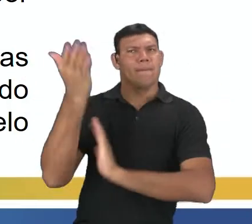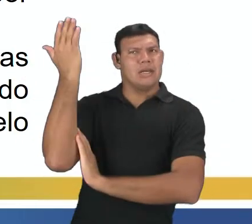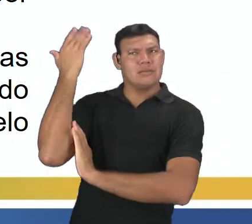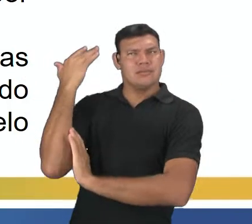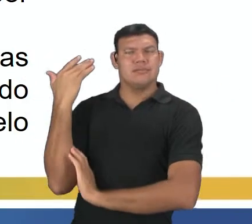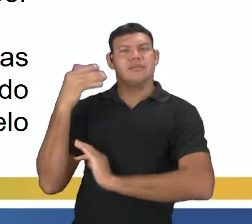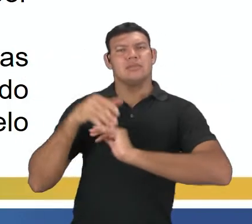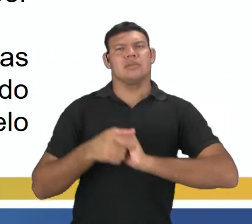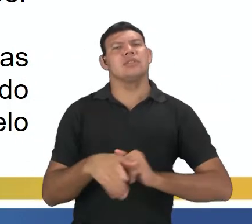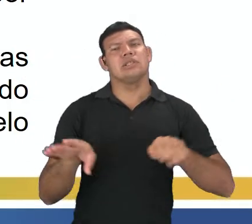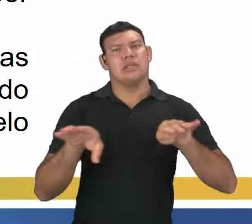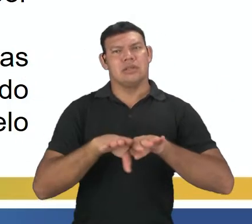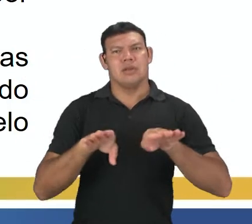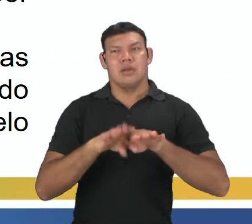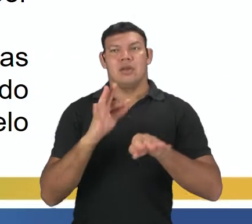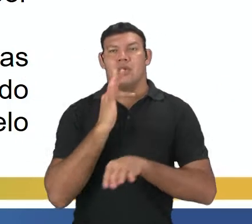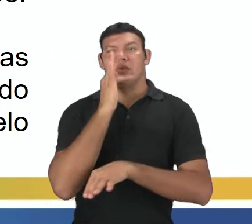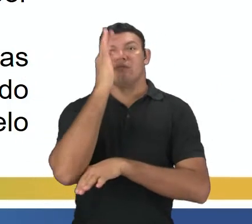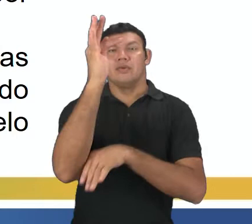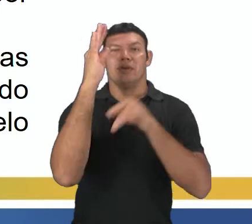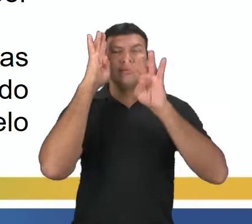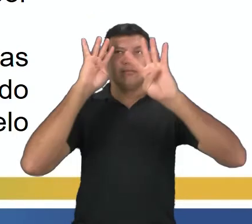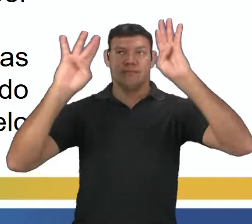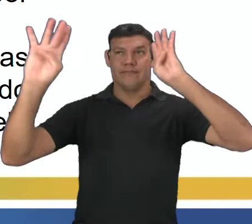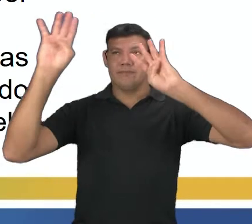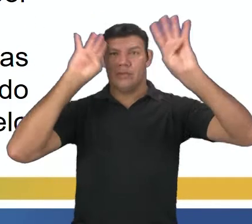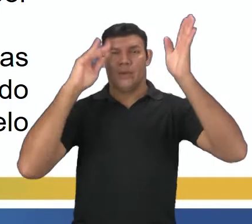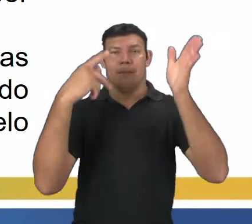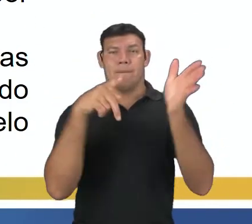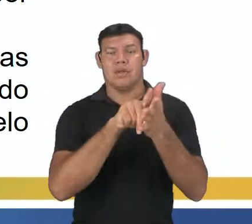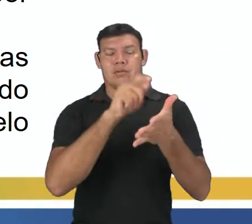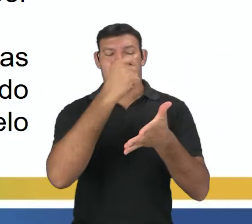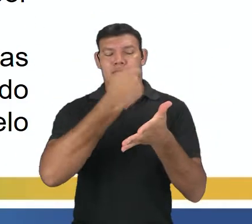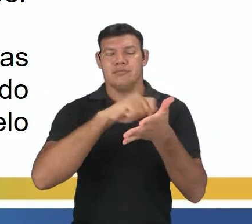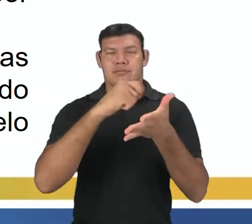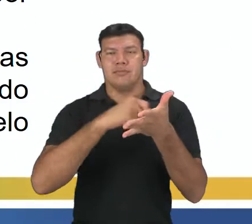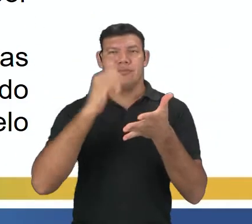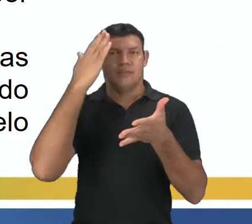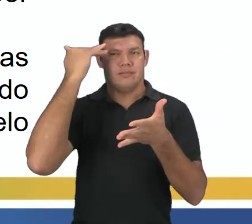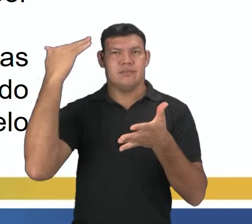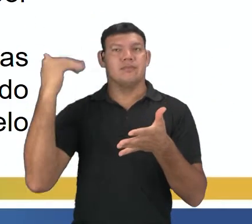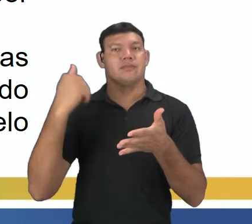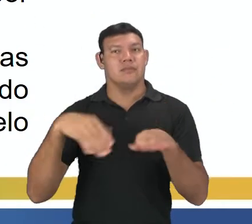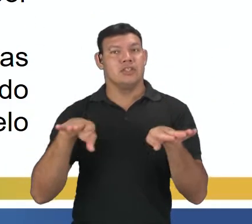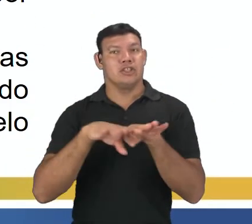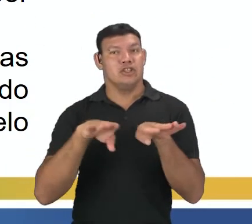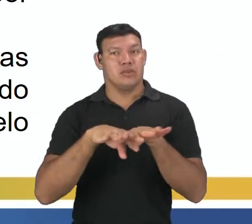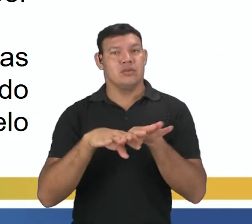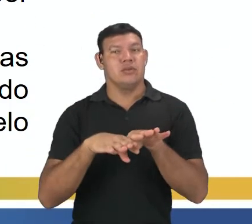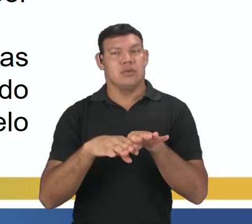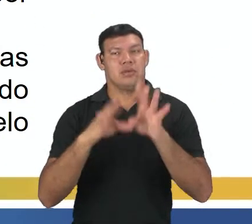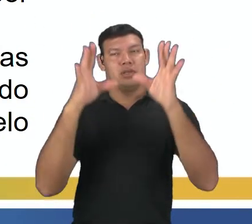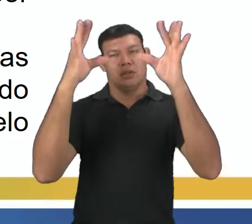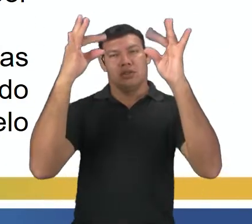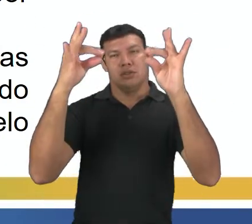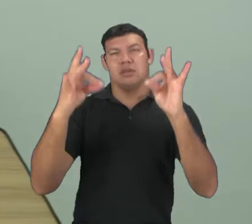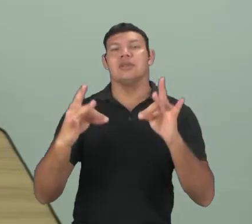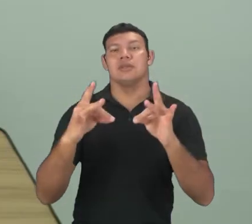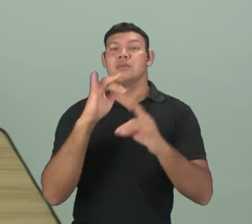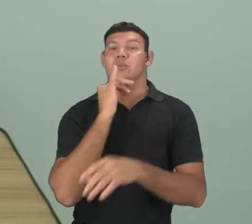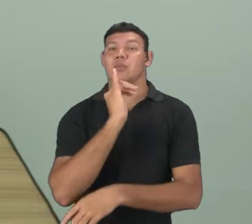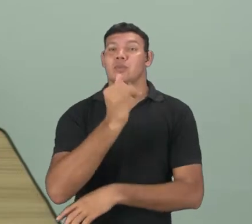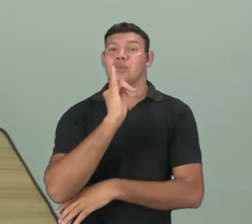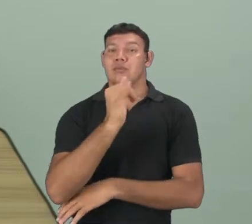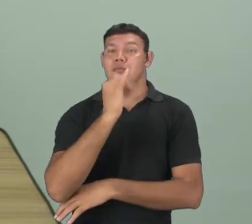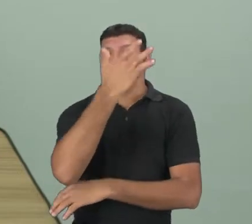até mesmo em um futuro imaginário pelo autor e descrito pelo narrador da história. Como é isso,